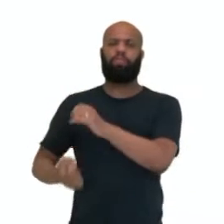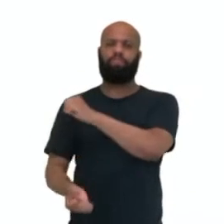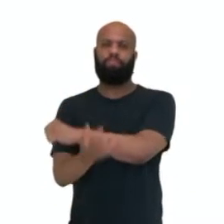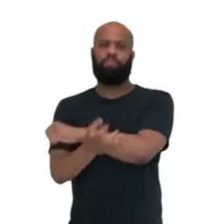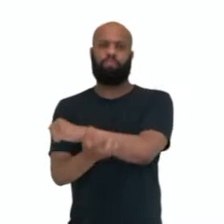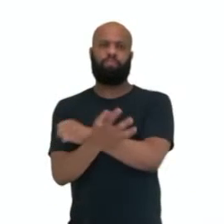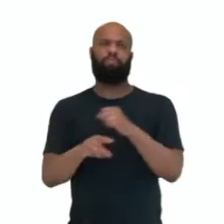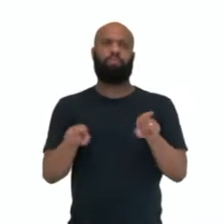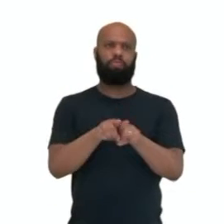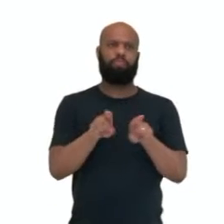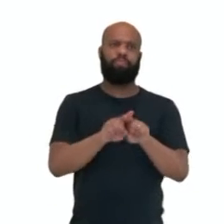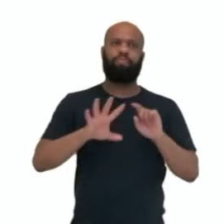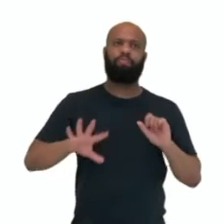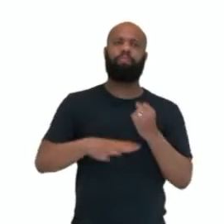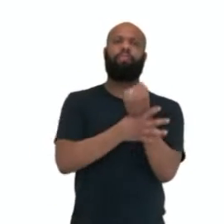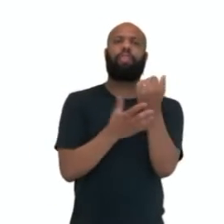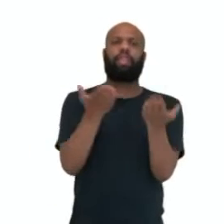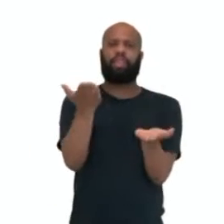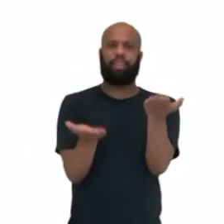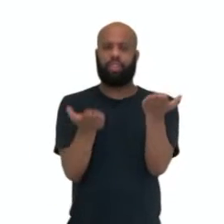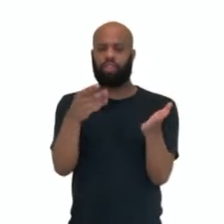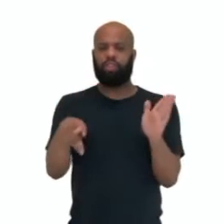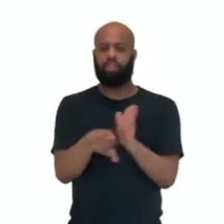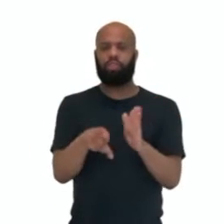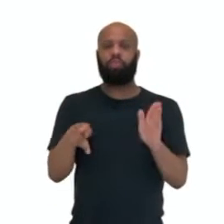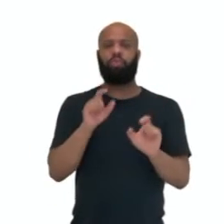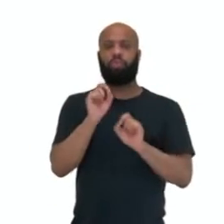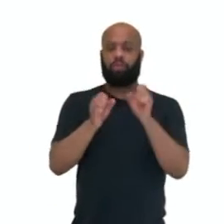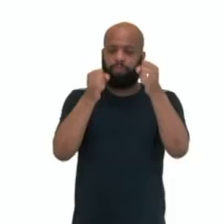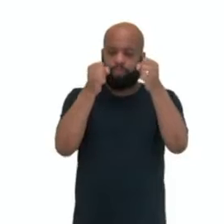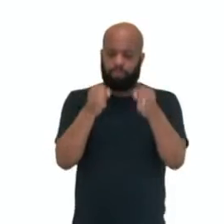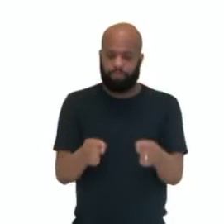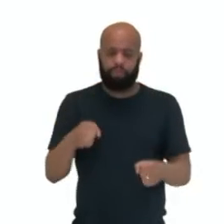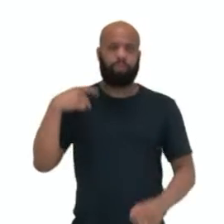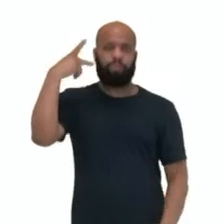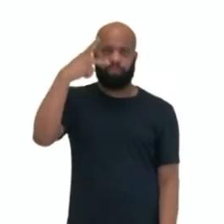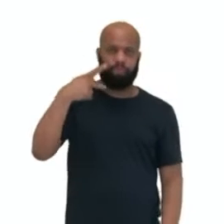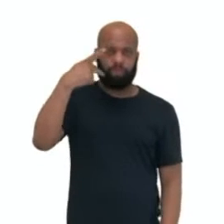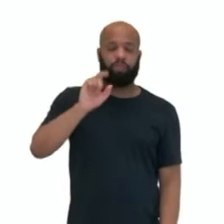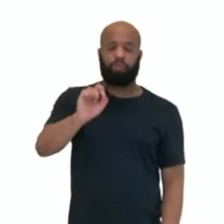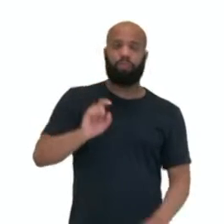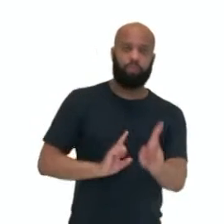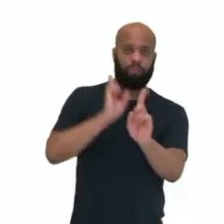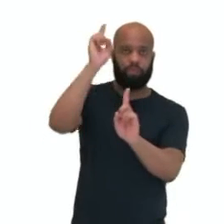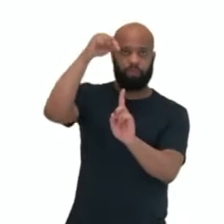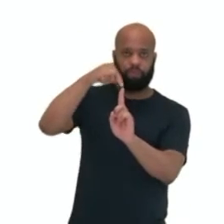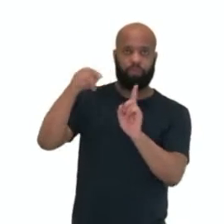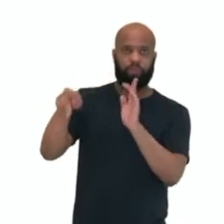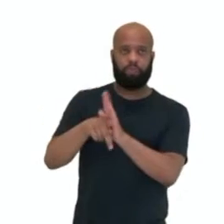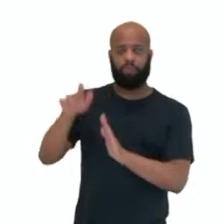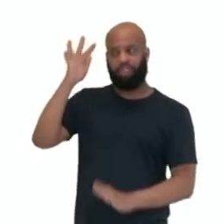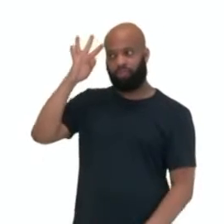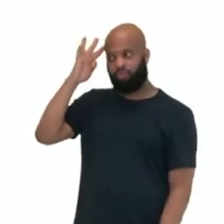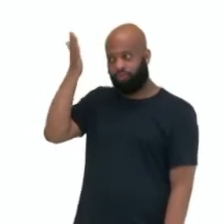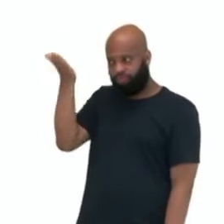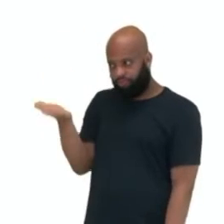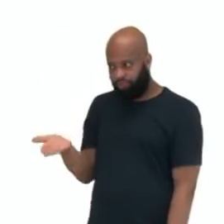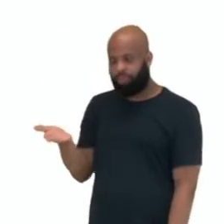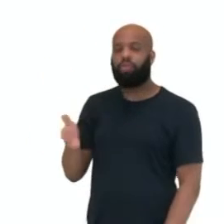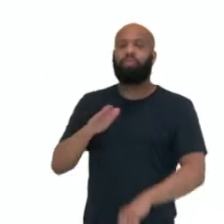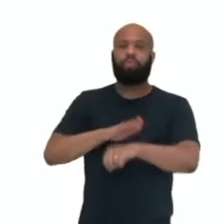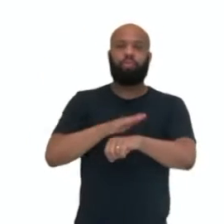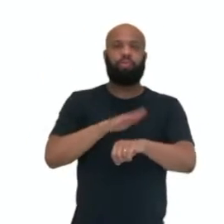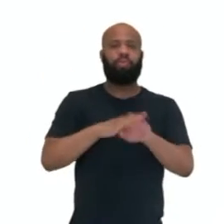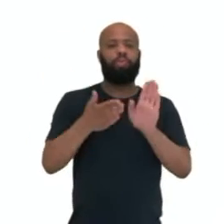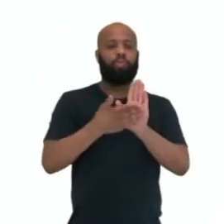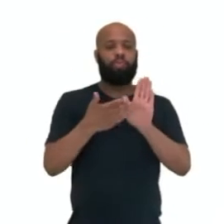corrupção. Garantir equilíbrio no exercício do poder político é uma das intenções, então, de Montesquieu quando